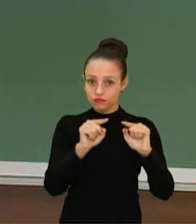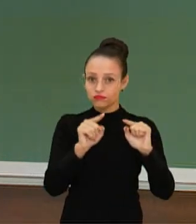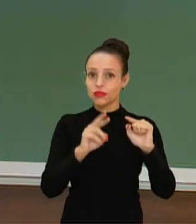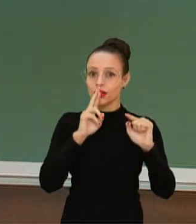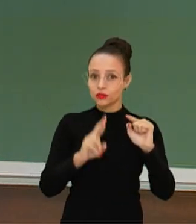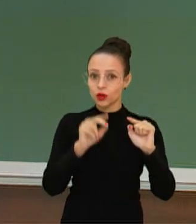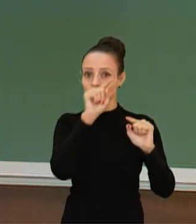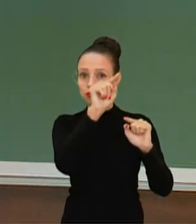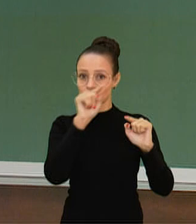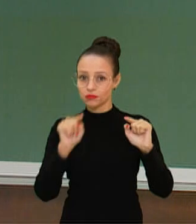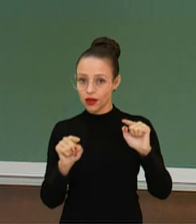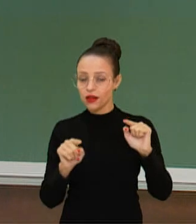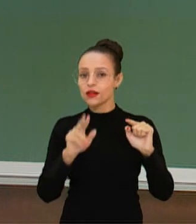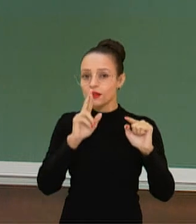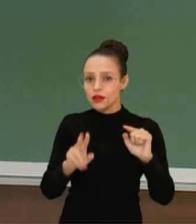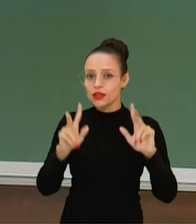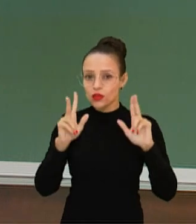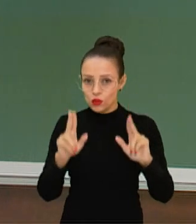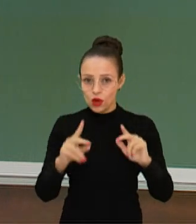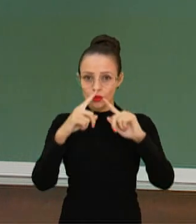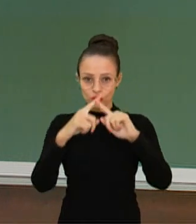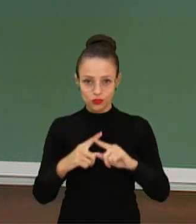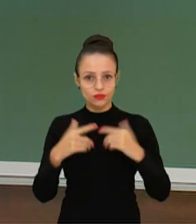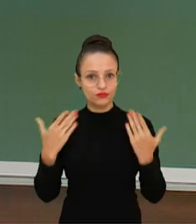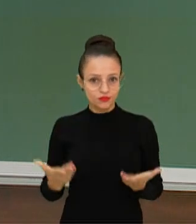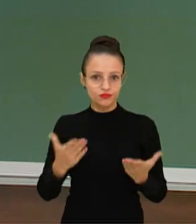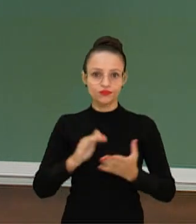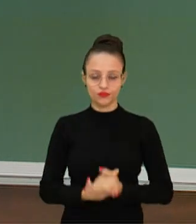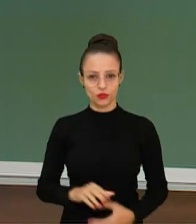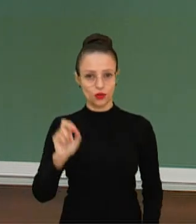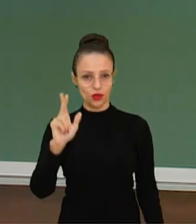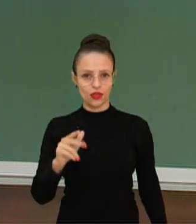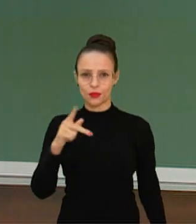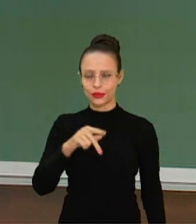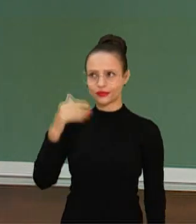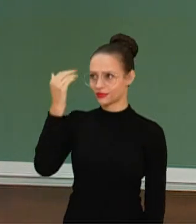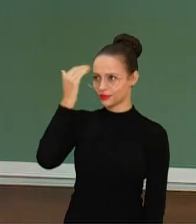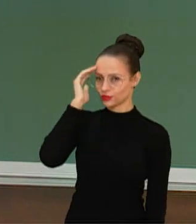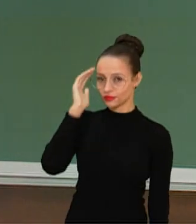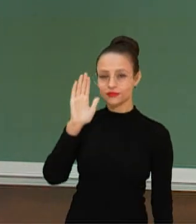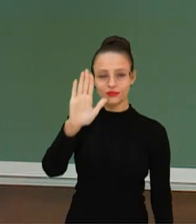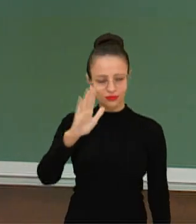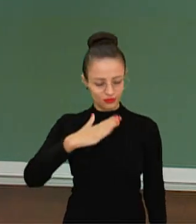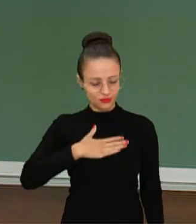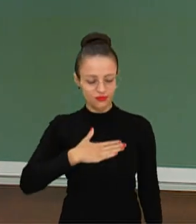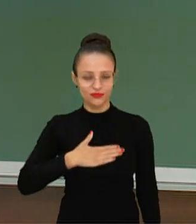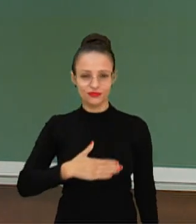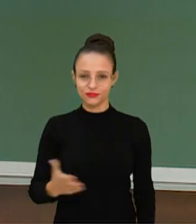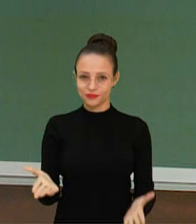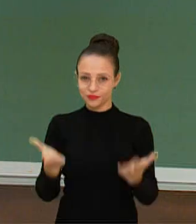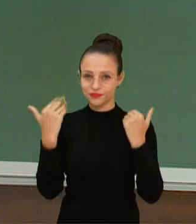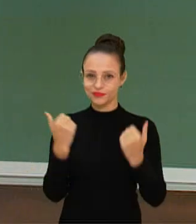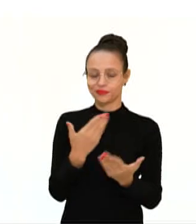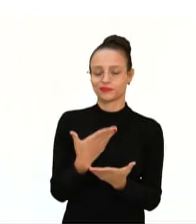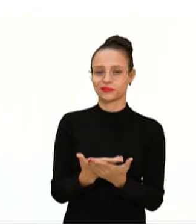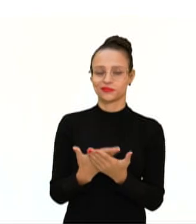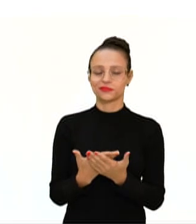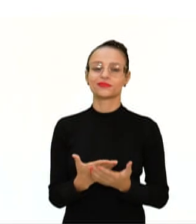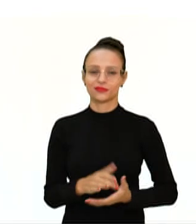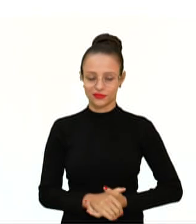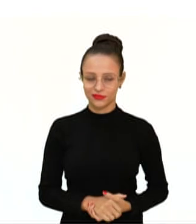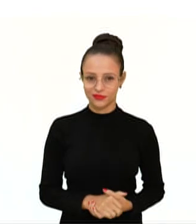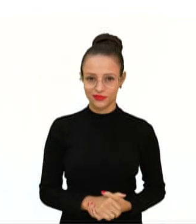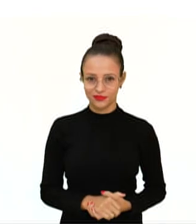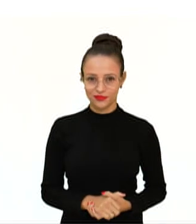dos extremos, ok? Professora, não estou entendendo. Respira aí e vem para a aula comigo,